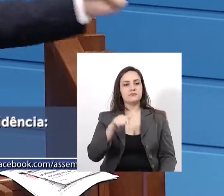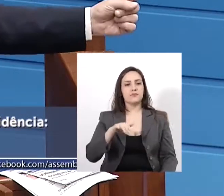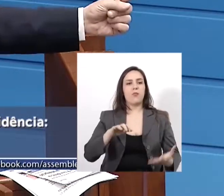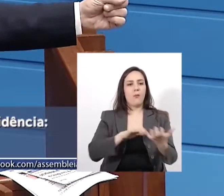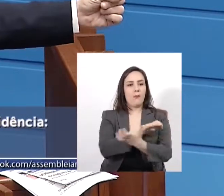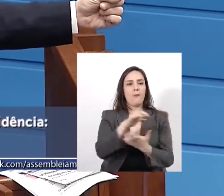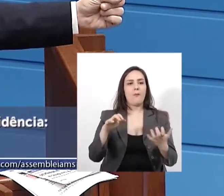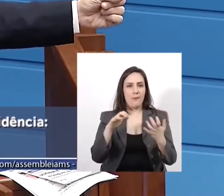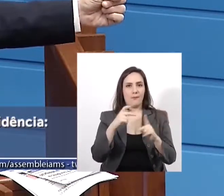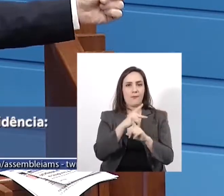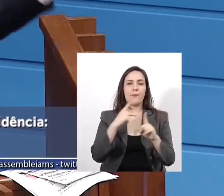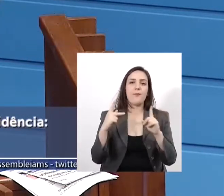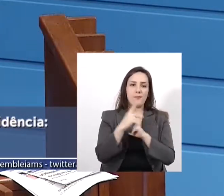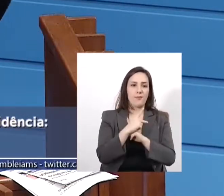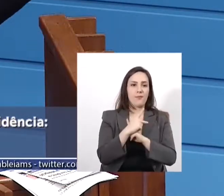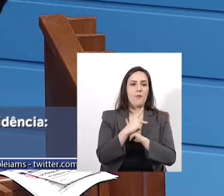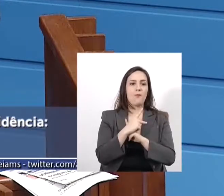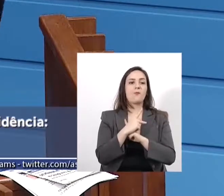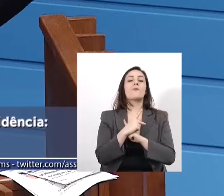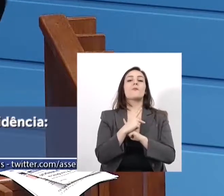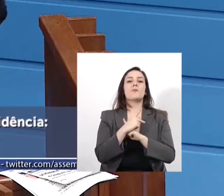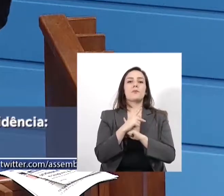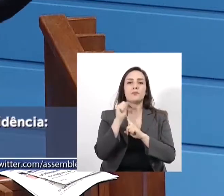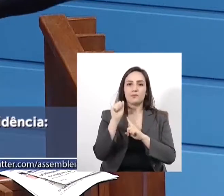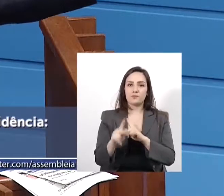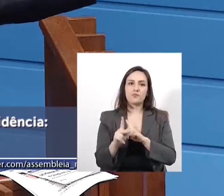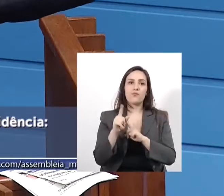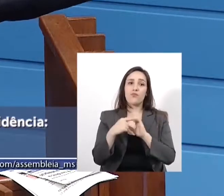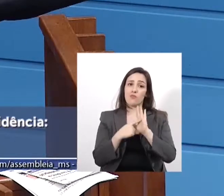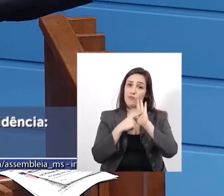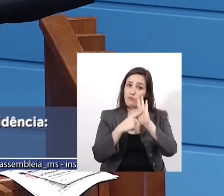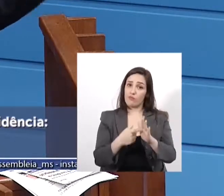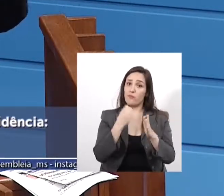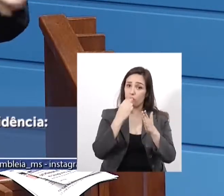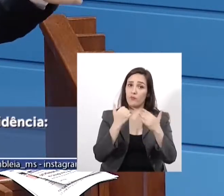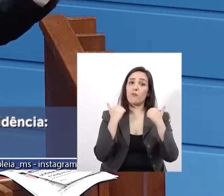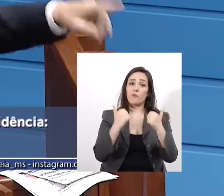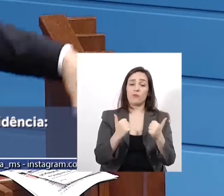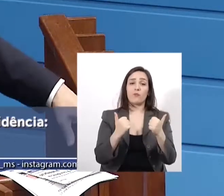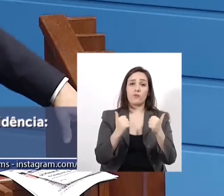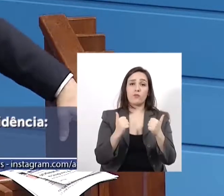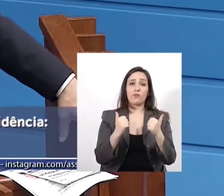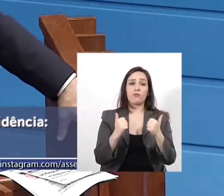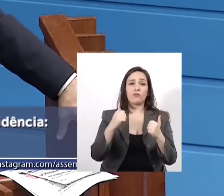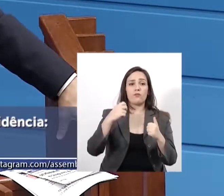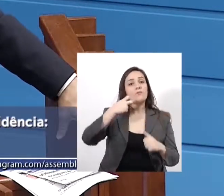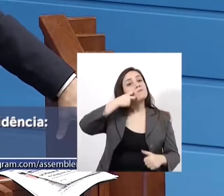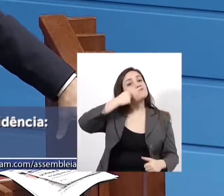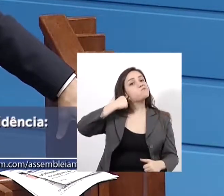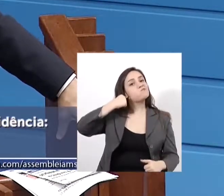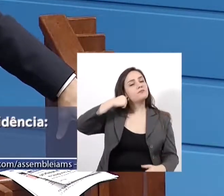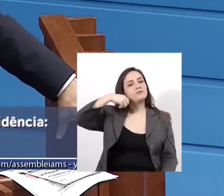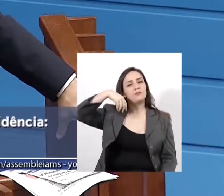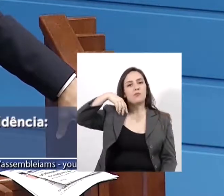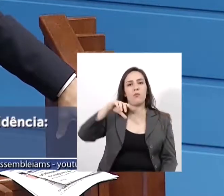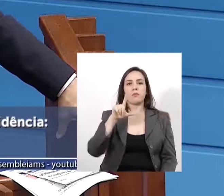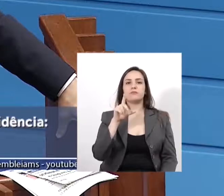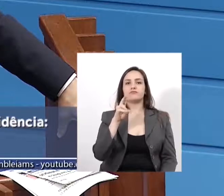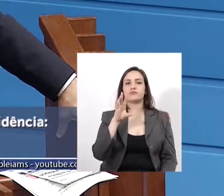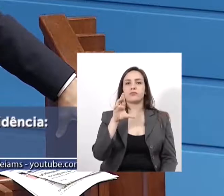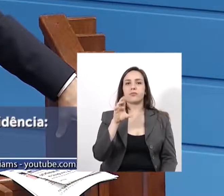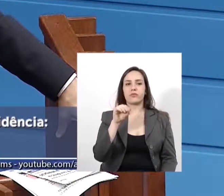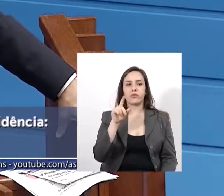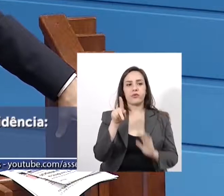da Previdência, ela sinaliza bem para o mercado, é porque ela está realmente